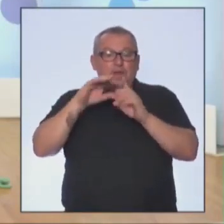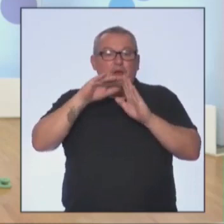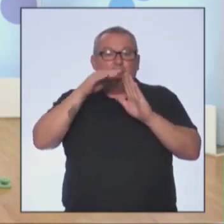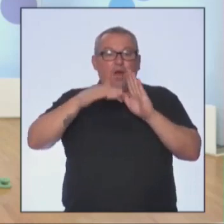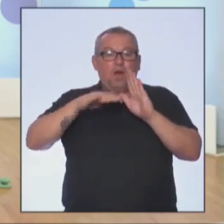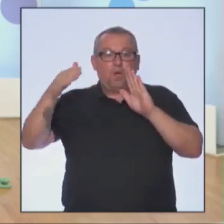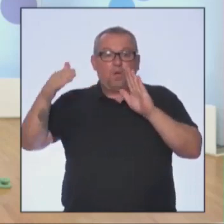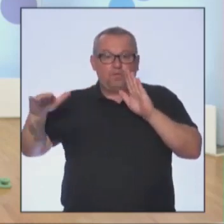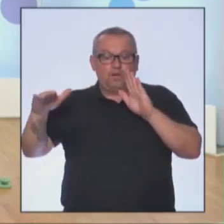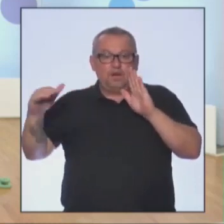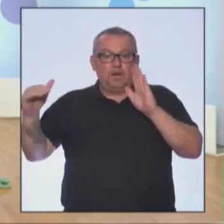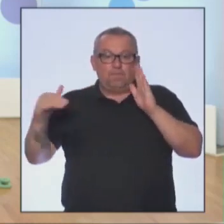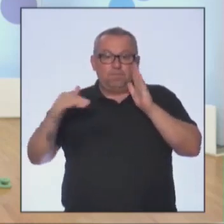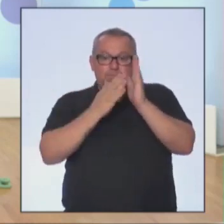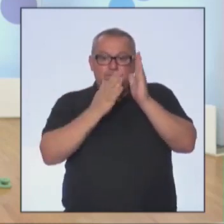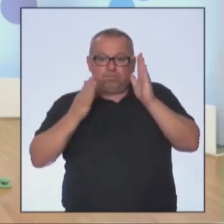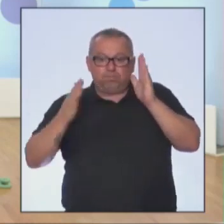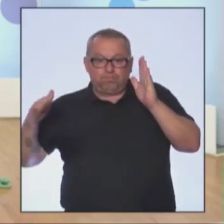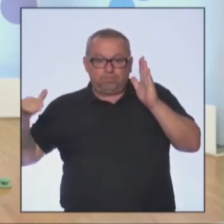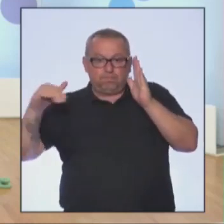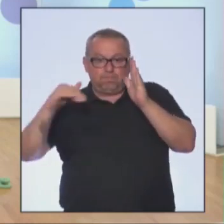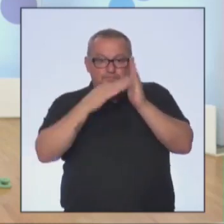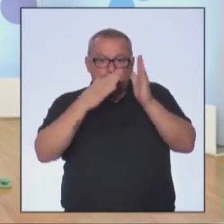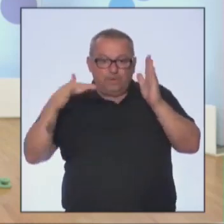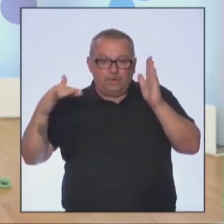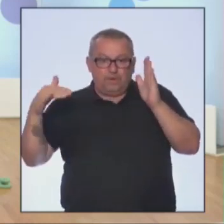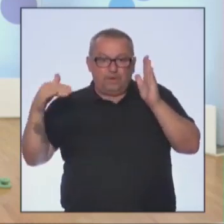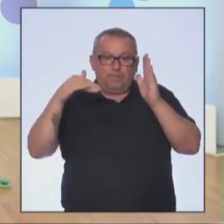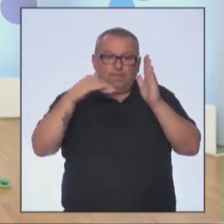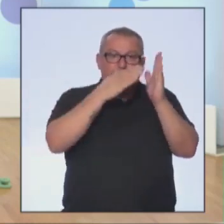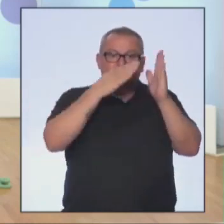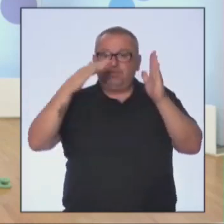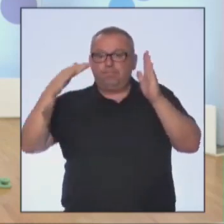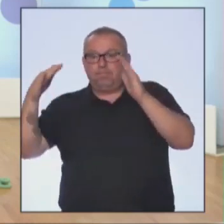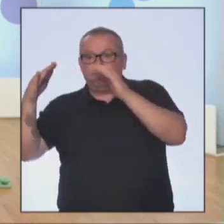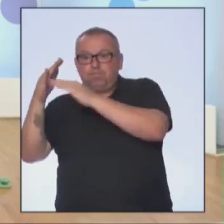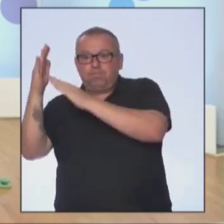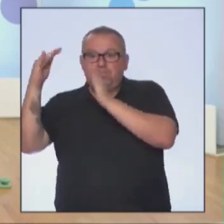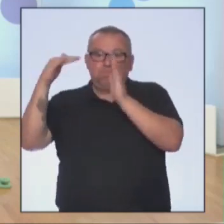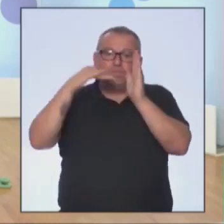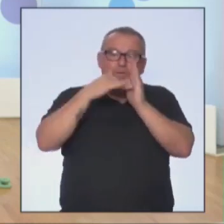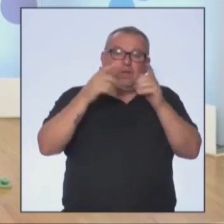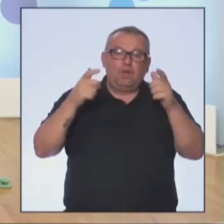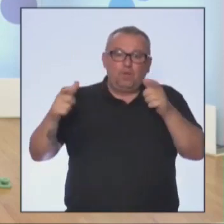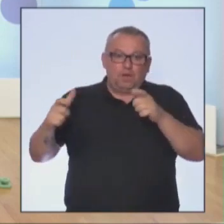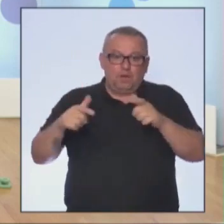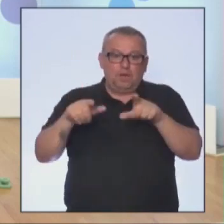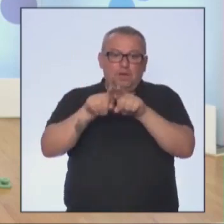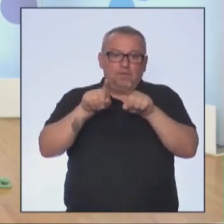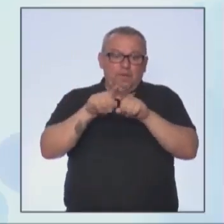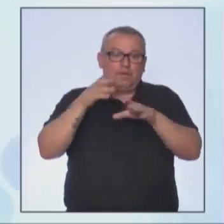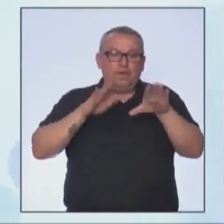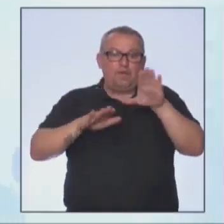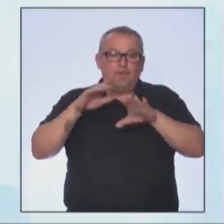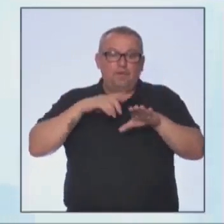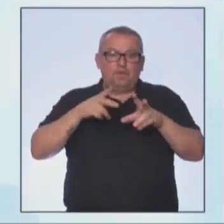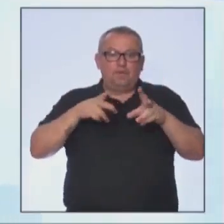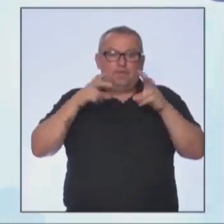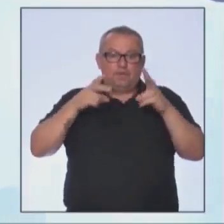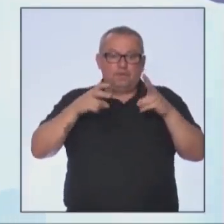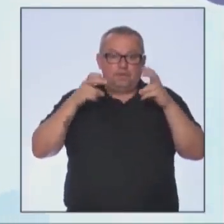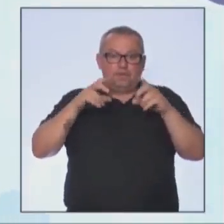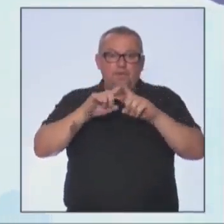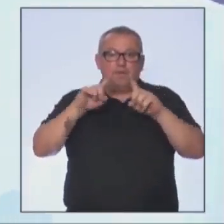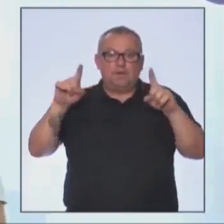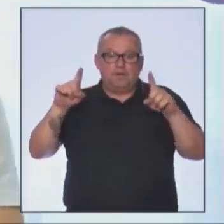falar que ela reflete. Então, quando a onda sai, ela acaba refletindo nas paredes desse nosso estúdio. Então, talvez não seja tão perceptível